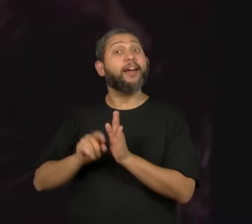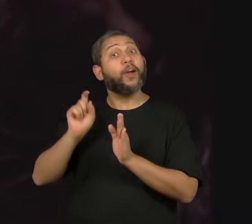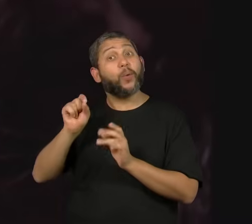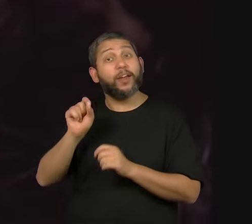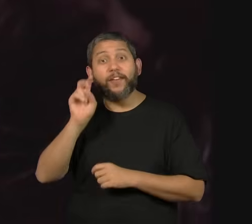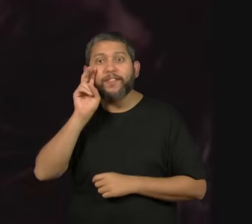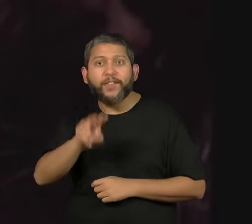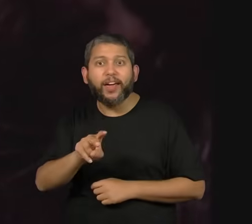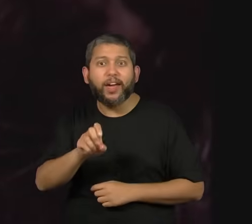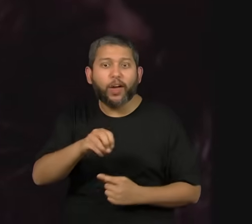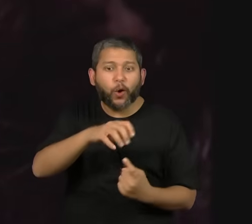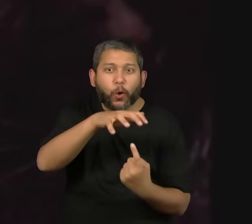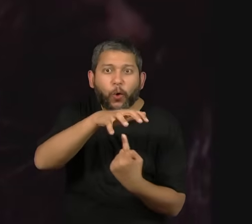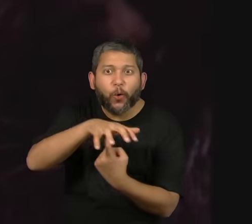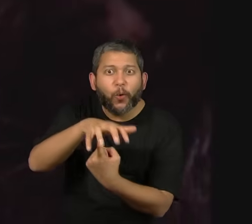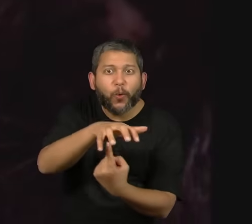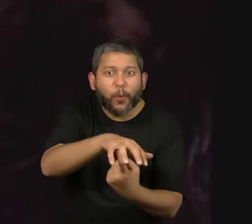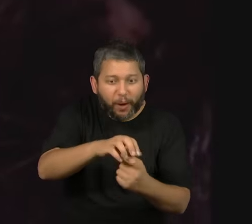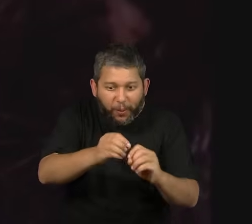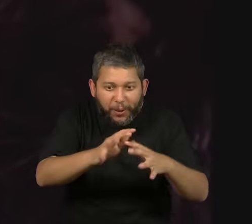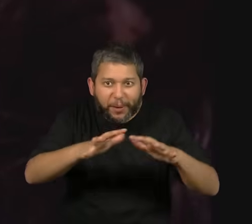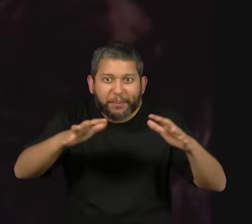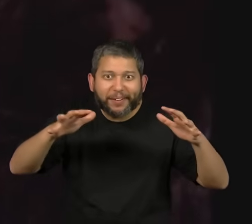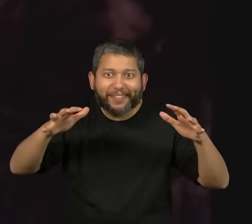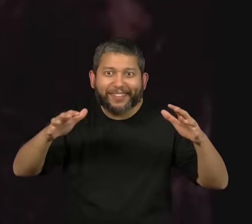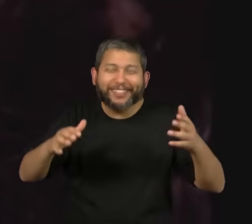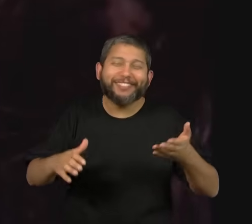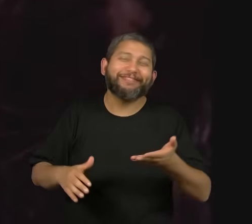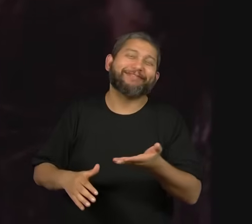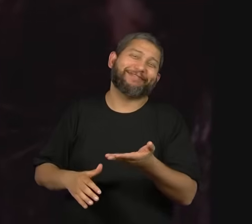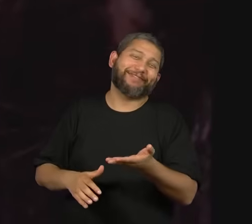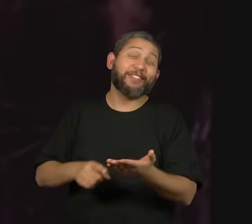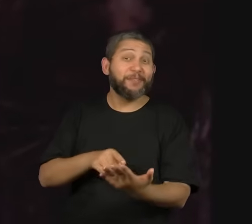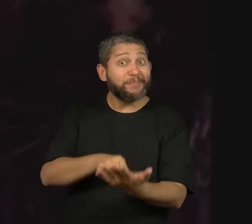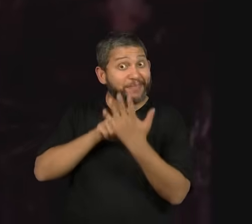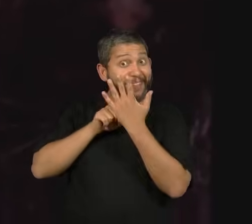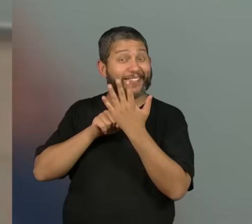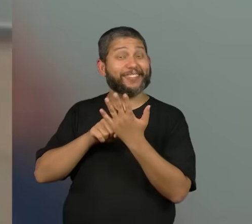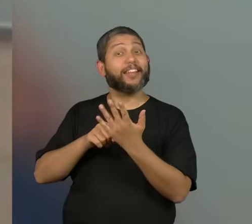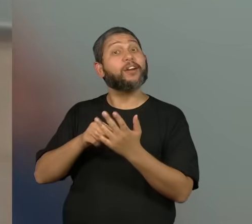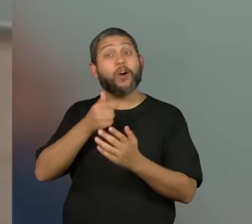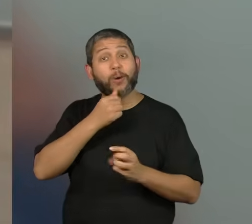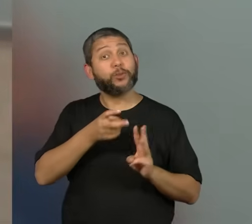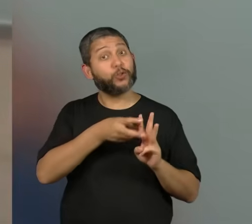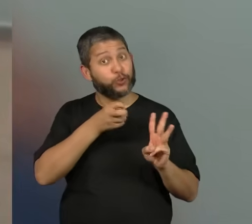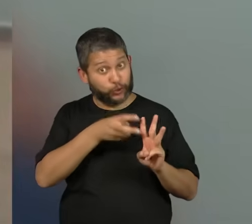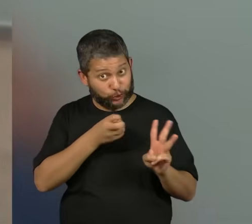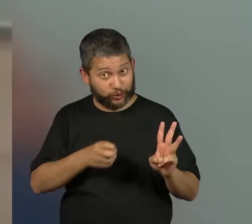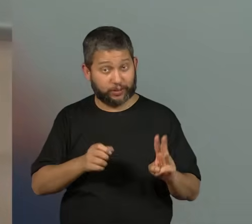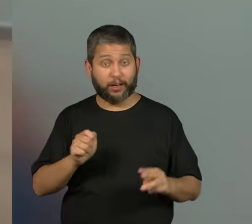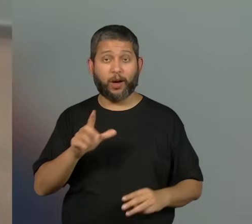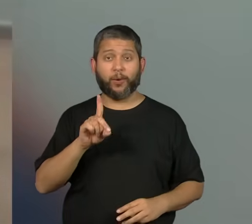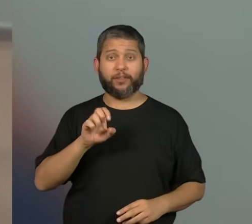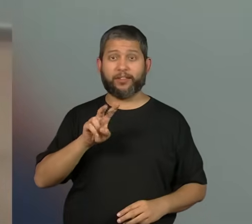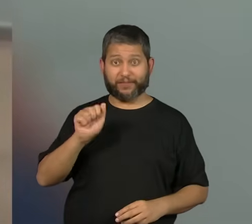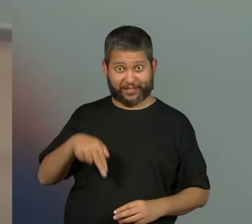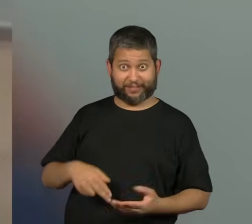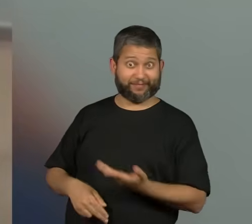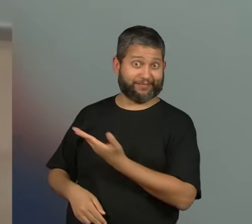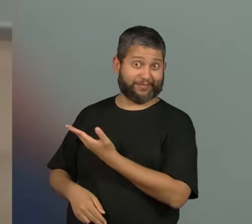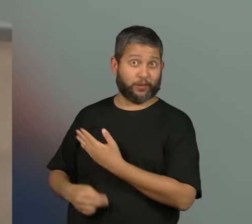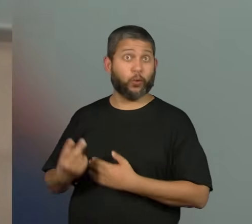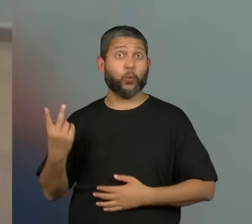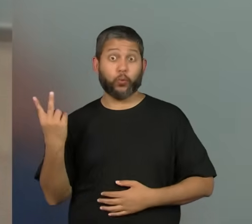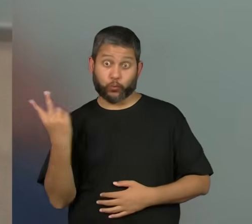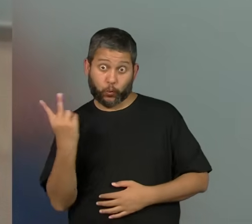na mata os cogumelos bioluminescentes, revelação feita pelo indígena Aldevan Baniwa. Os dois